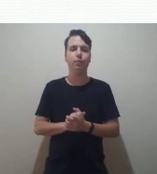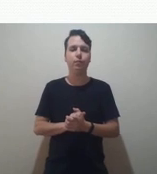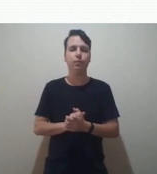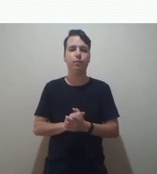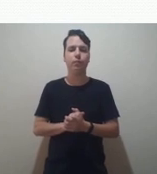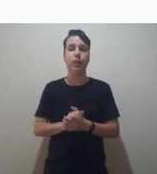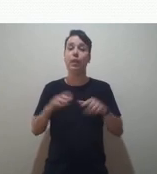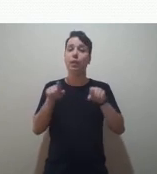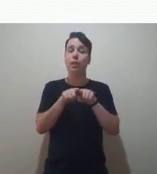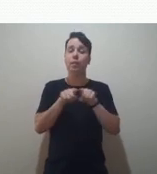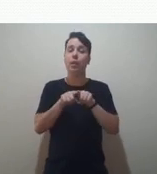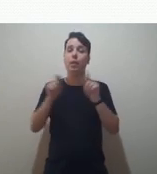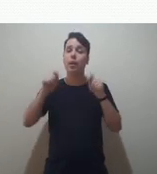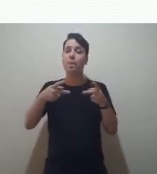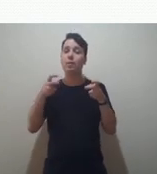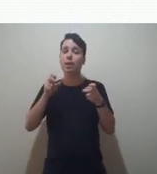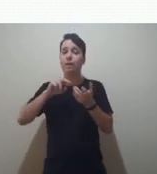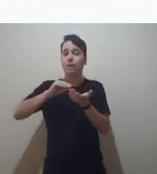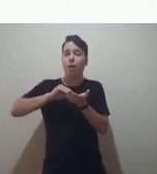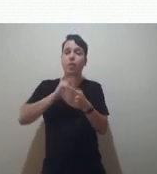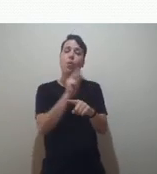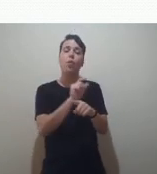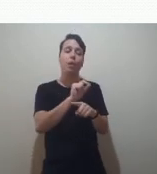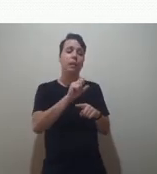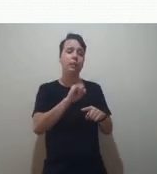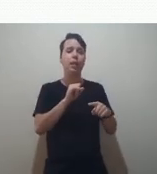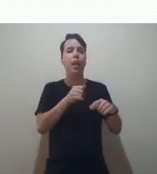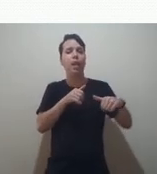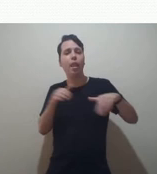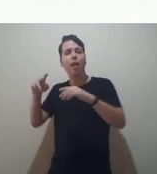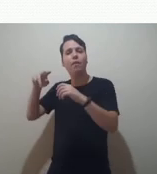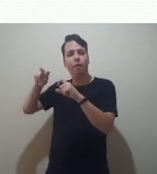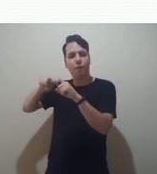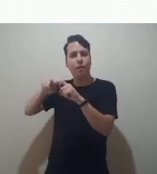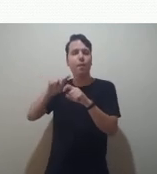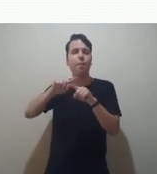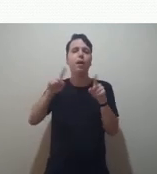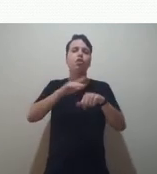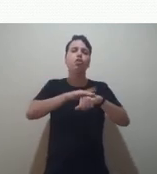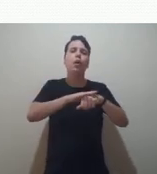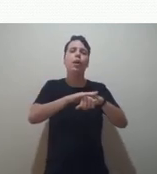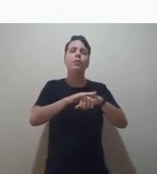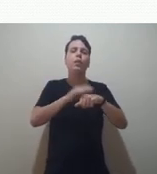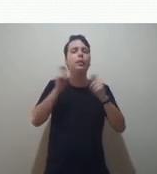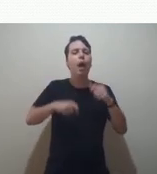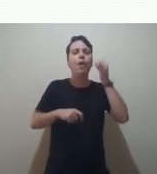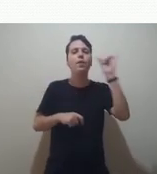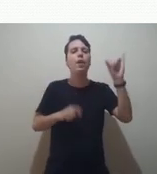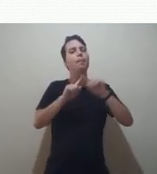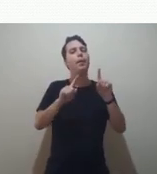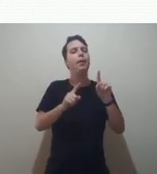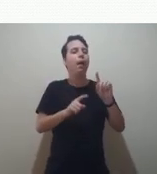Também consultas em funções de traumas ou doenças que seriam evitáveis. Falta de continuidade